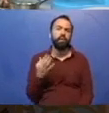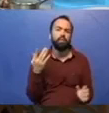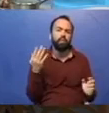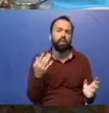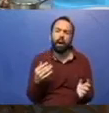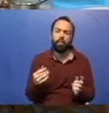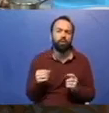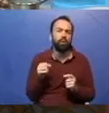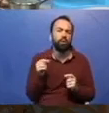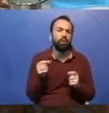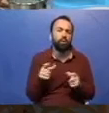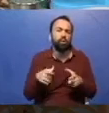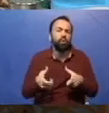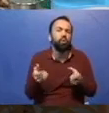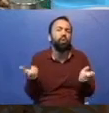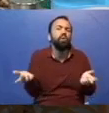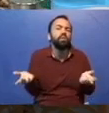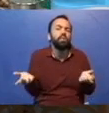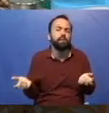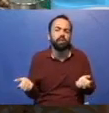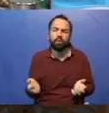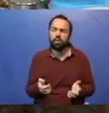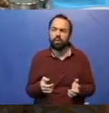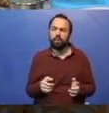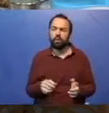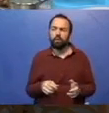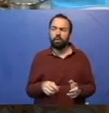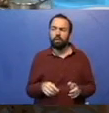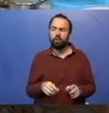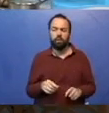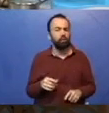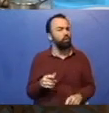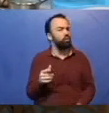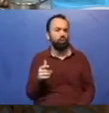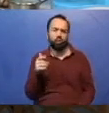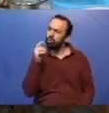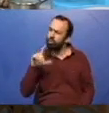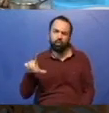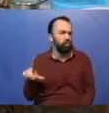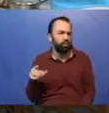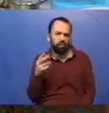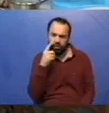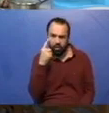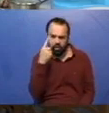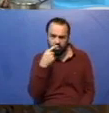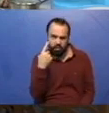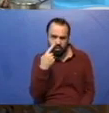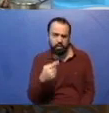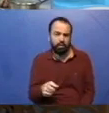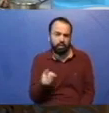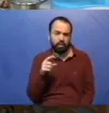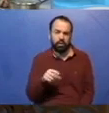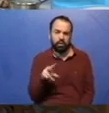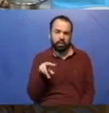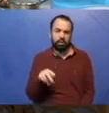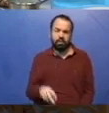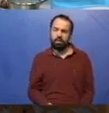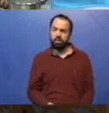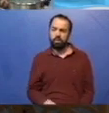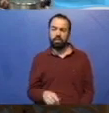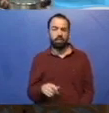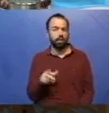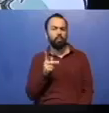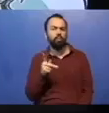vapor, professora? A menininha perguntou. Aí o Luan também falou, eu também não estou vendo. Aí